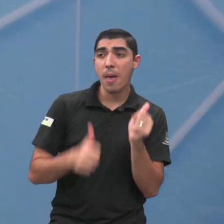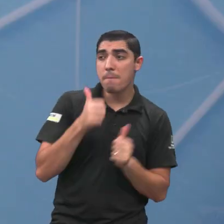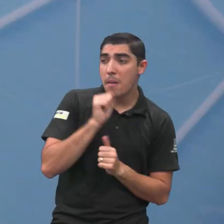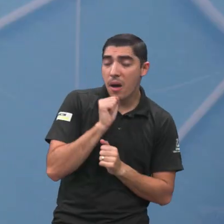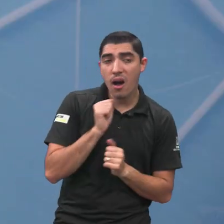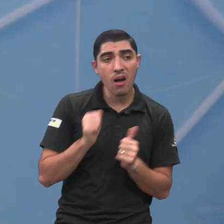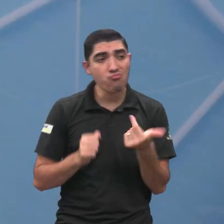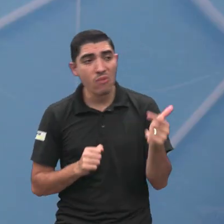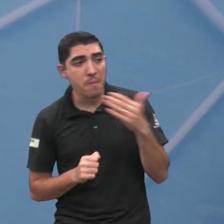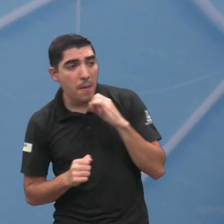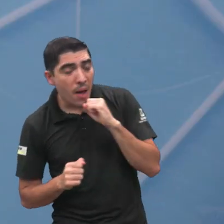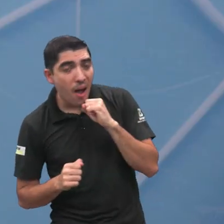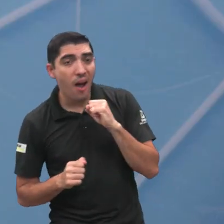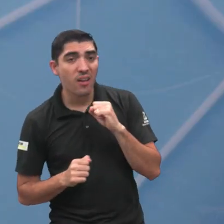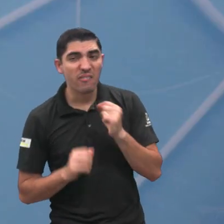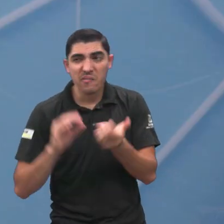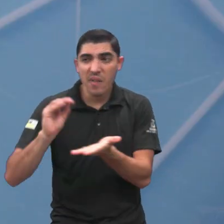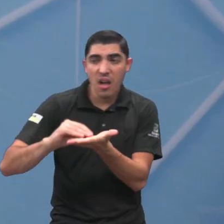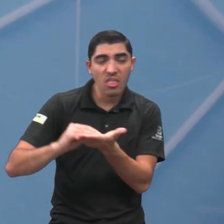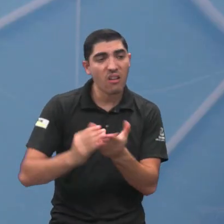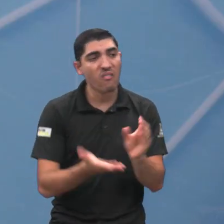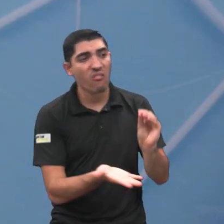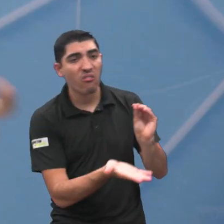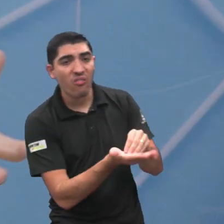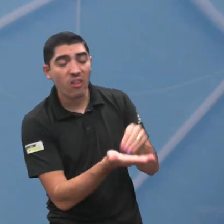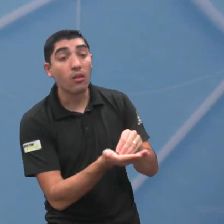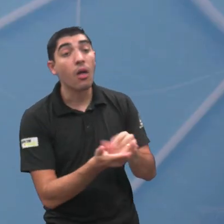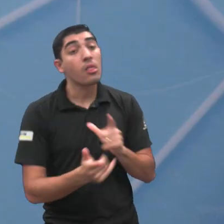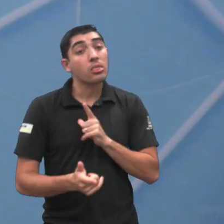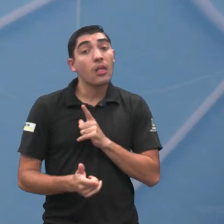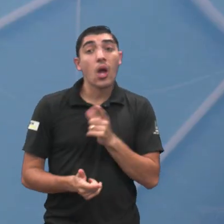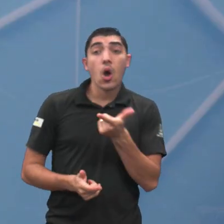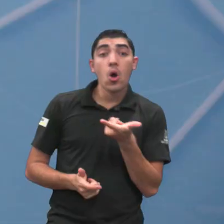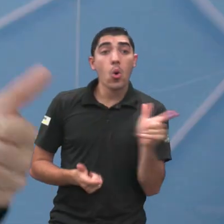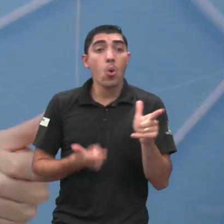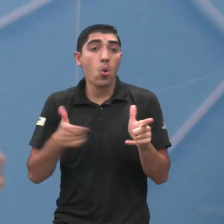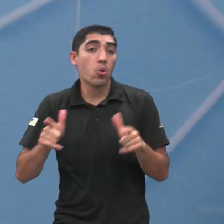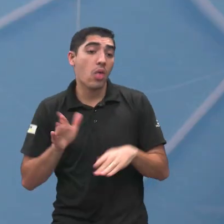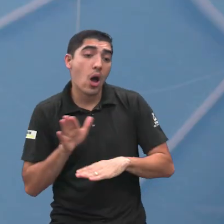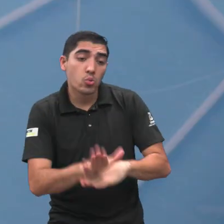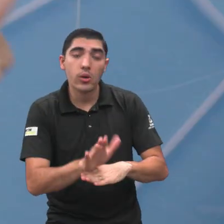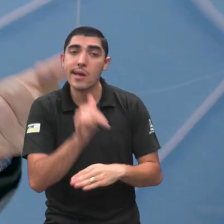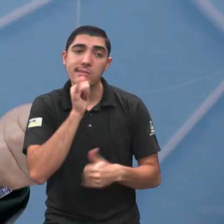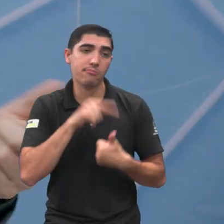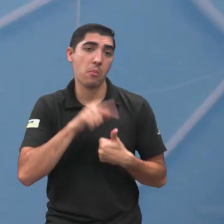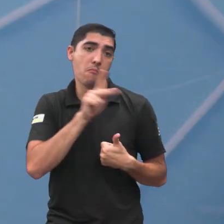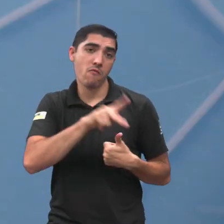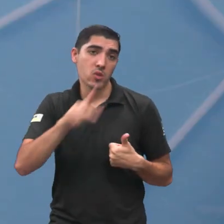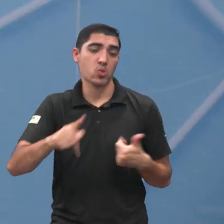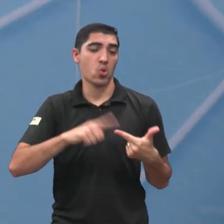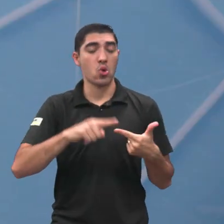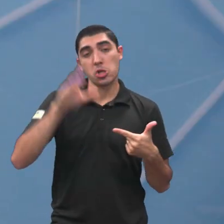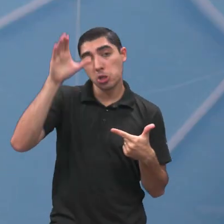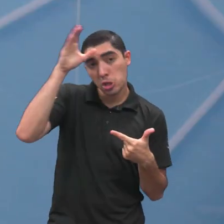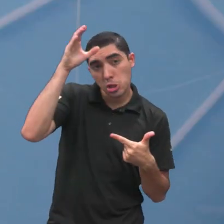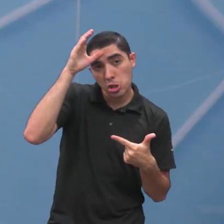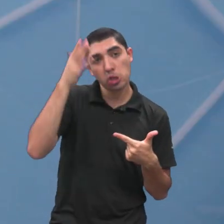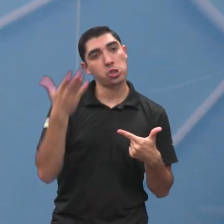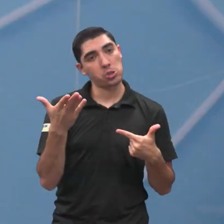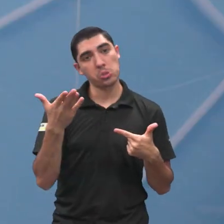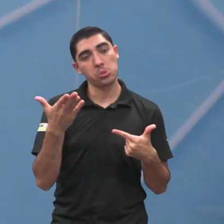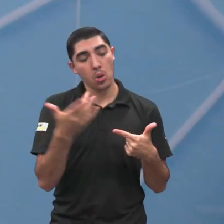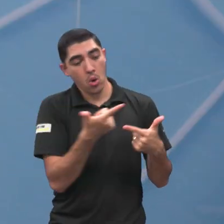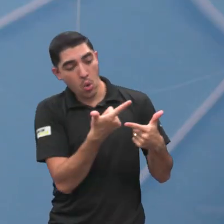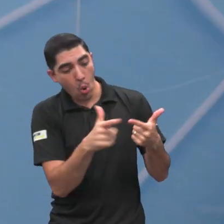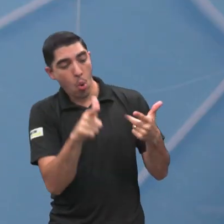essa ausência do pai com a ajuda de outras pessoas, né? De repente um professor, um tio, alguma outra pessoa que